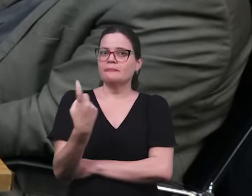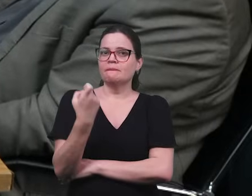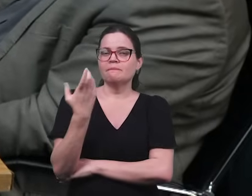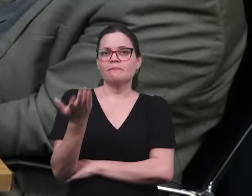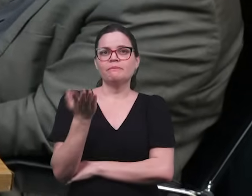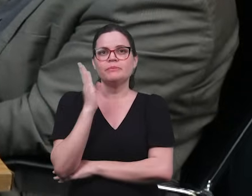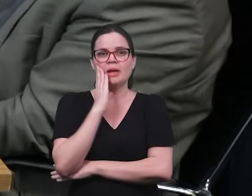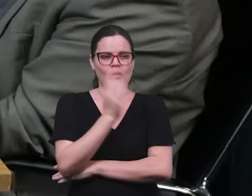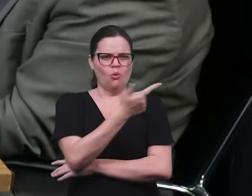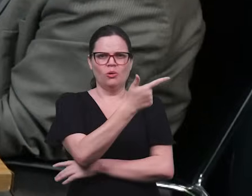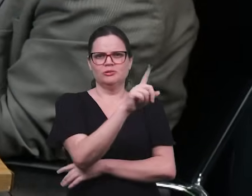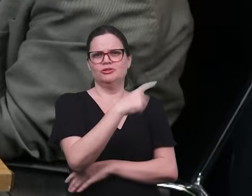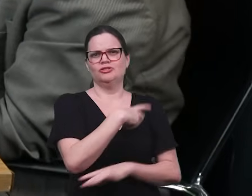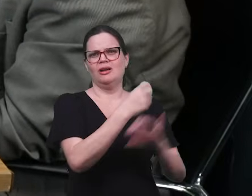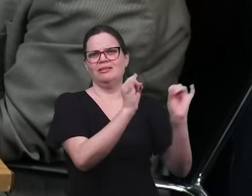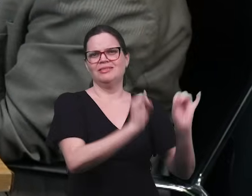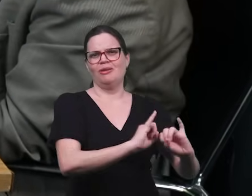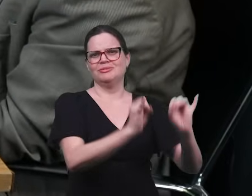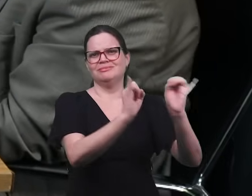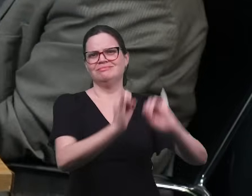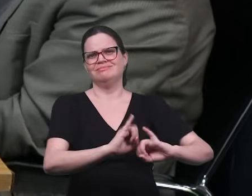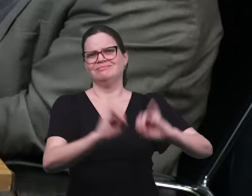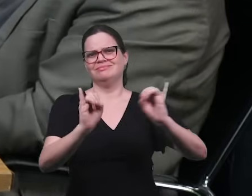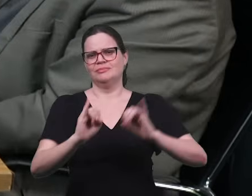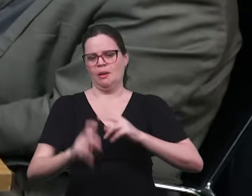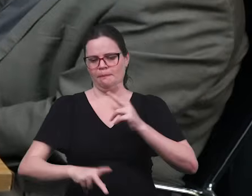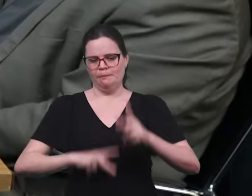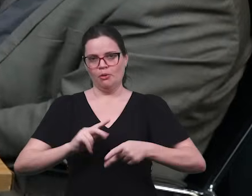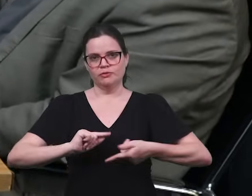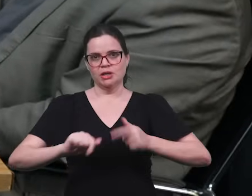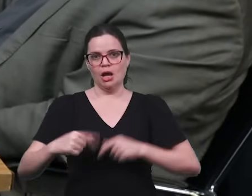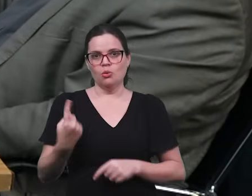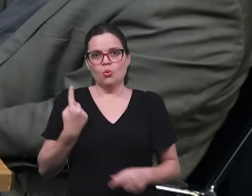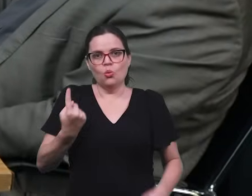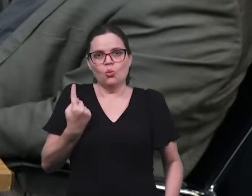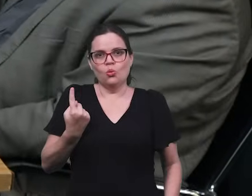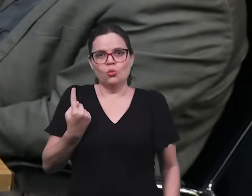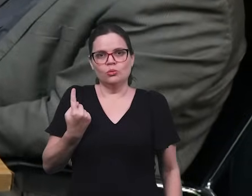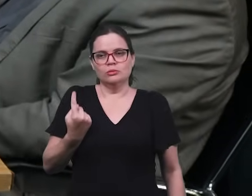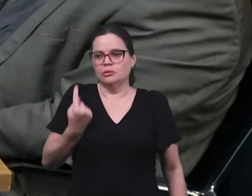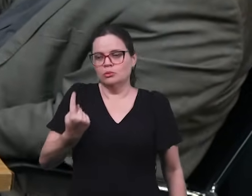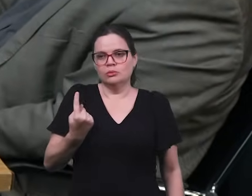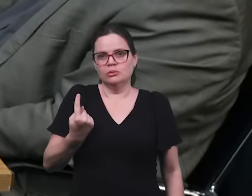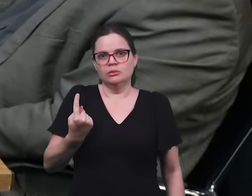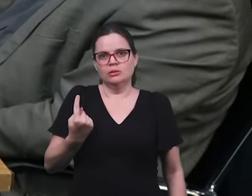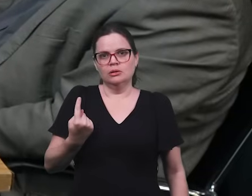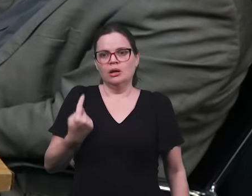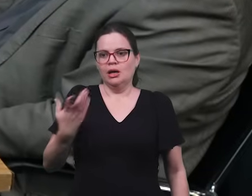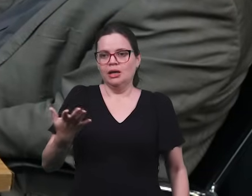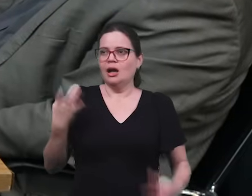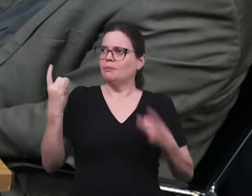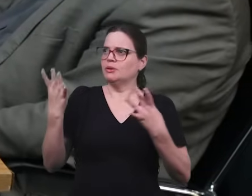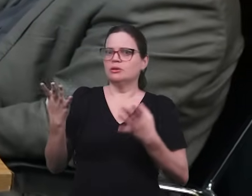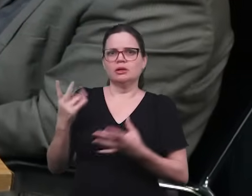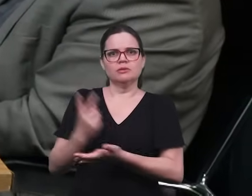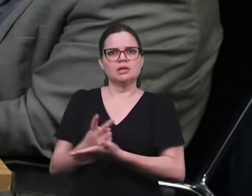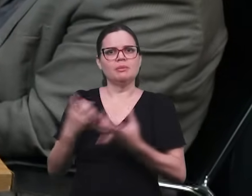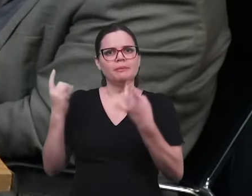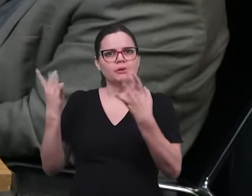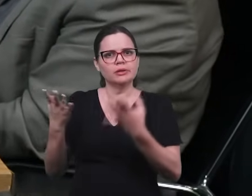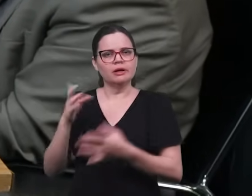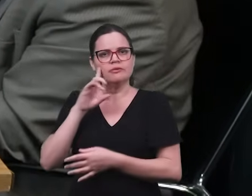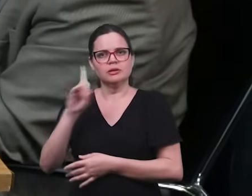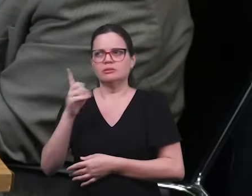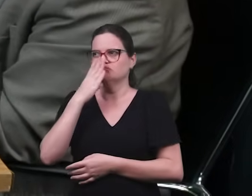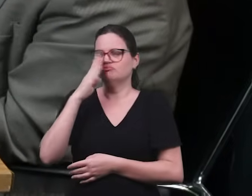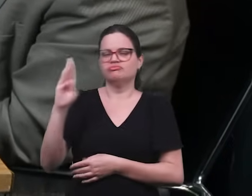Não abandonavam seus deuses. Tinha vários deuses. O Israel era o único que tinha um único Deus. E era o único que se afastava, que se abandonou, que se voltava,